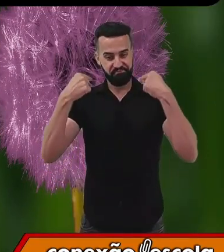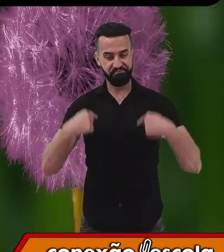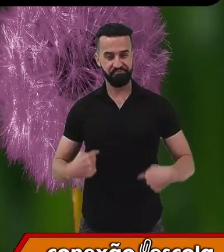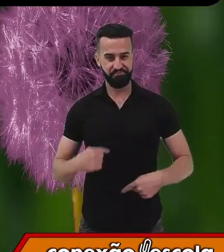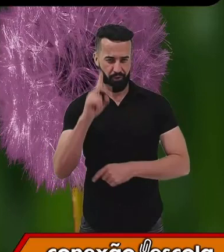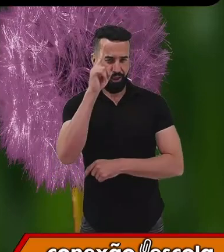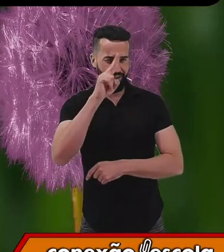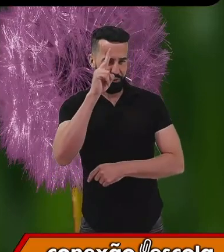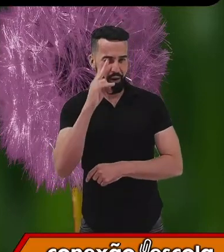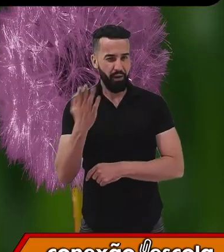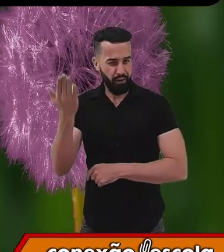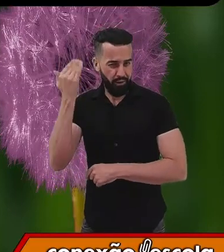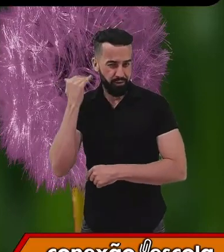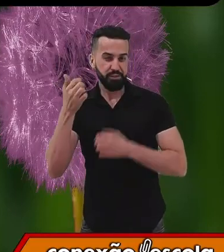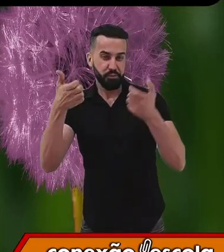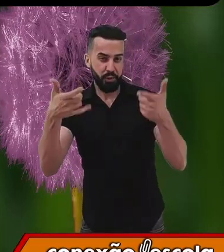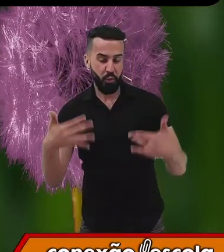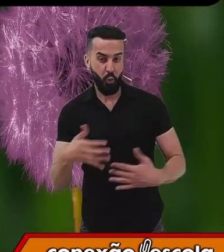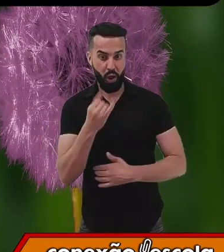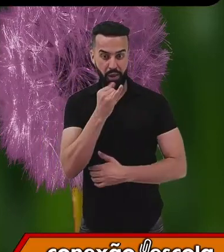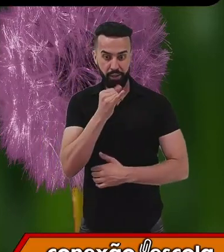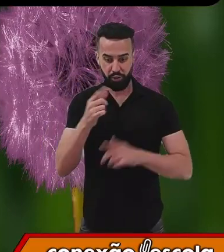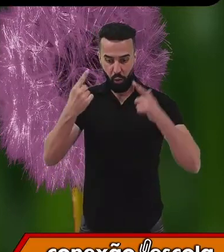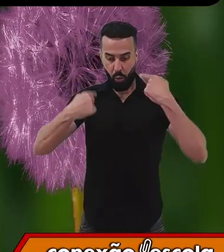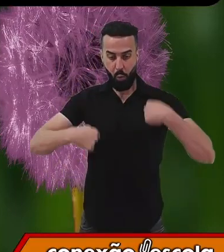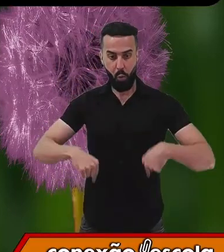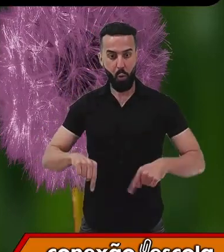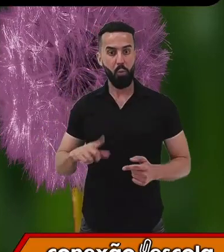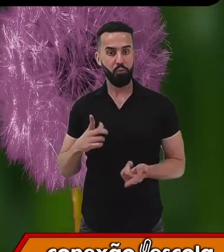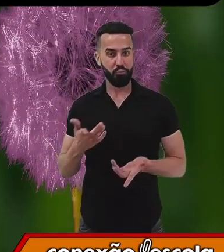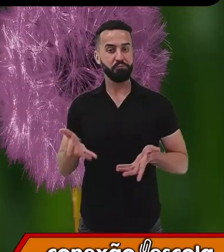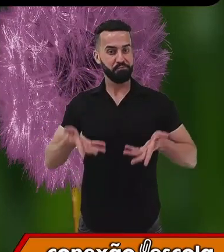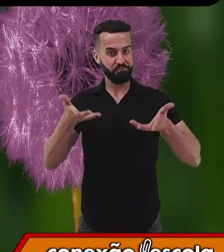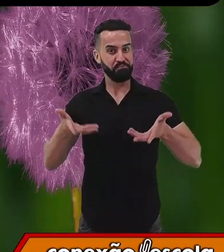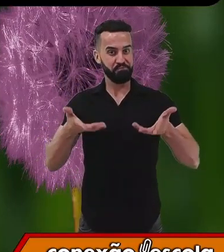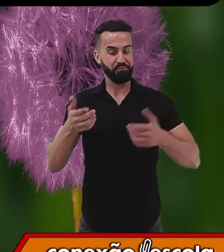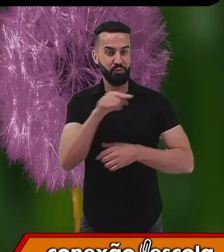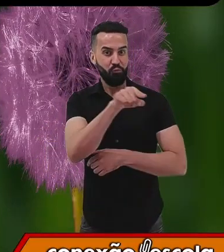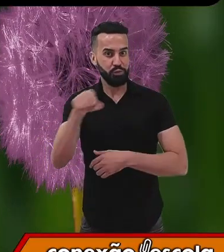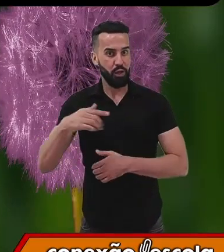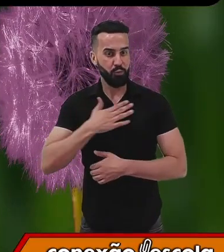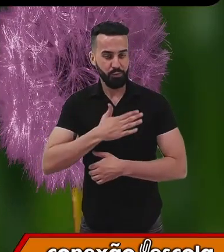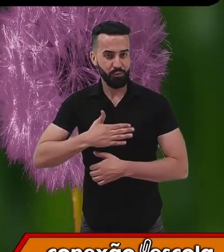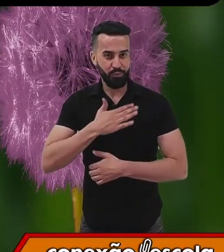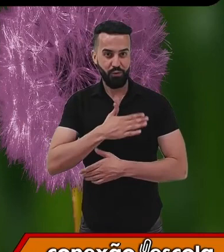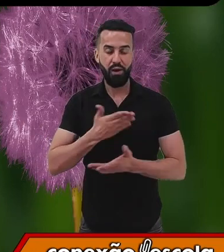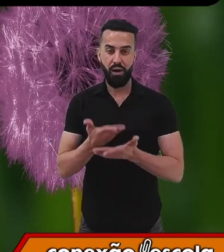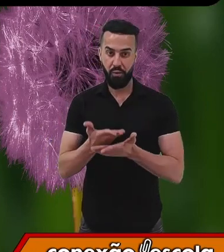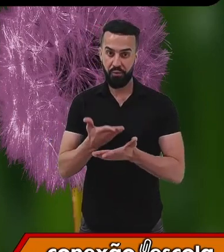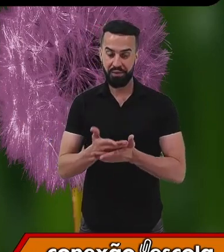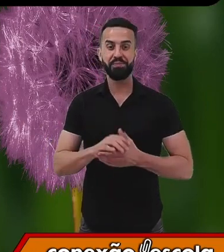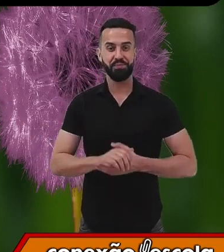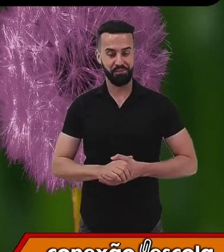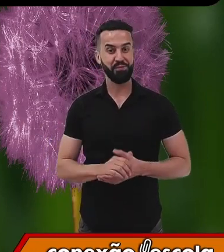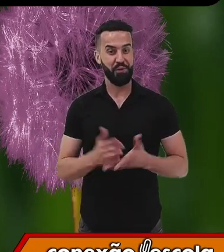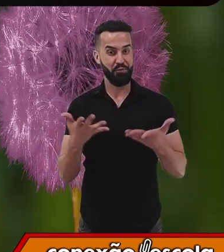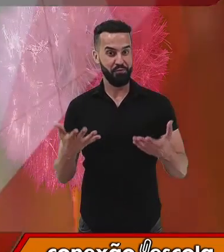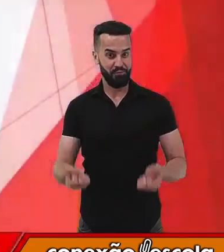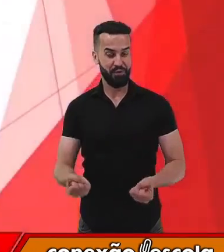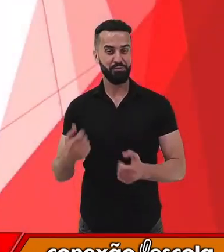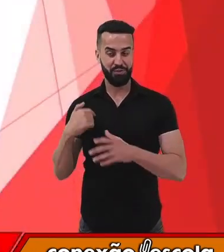é necessário para o funcionamento do nosso corpo. Ok? Gostou da aula? Então vamos agora à